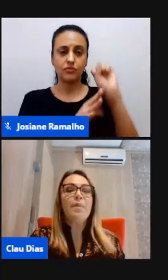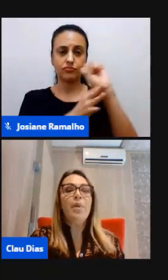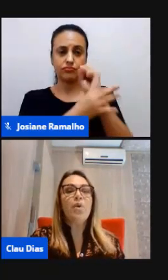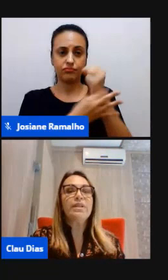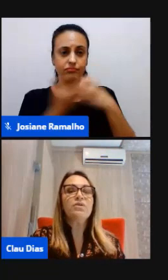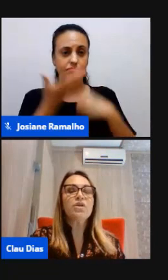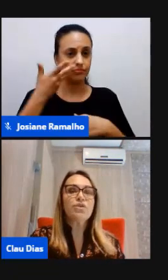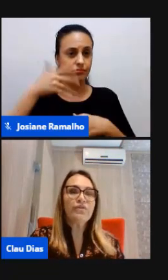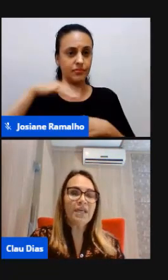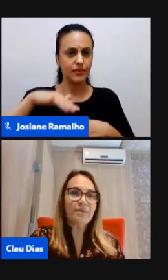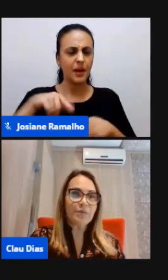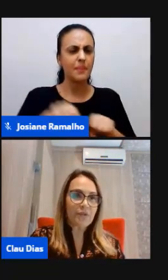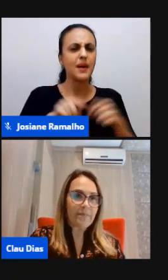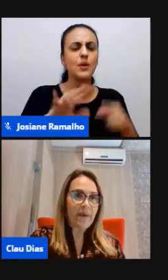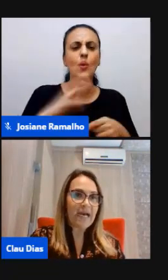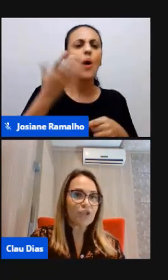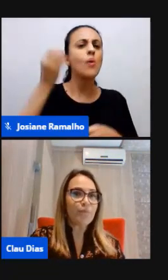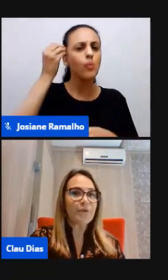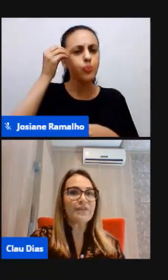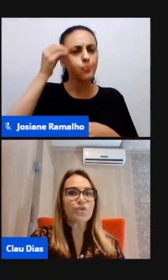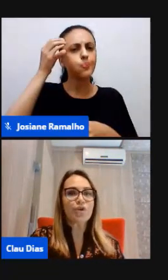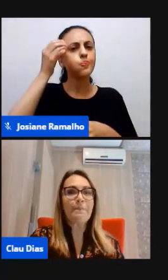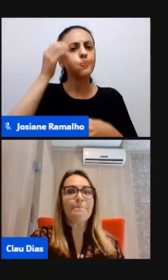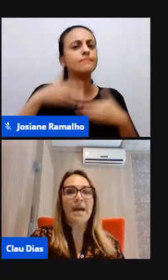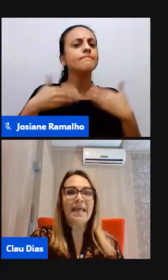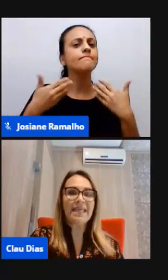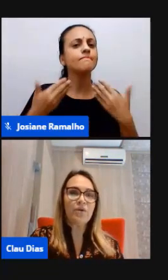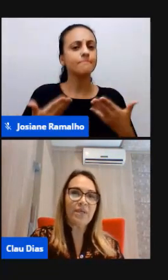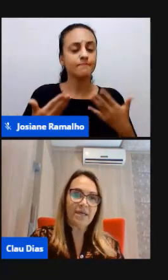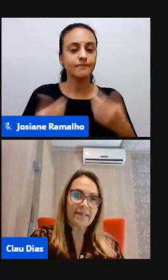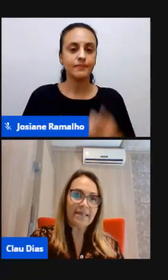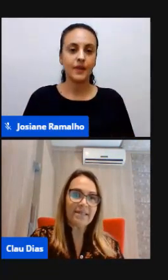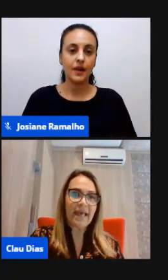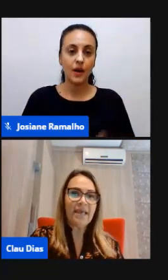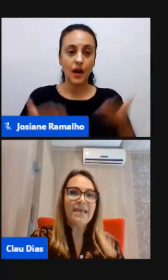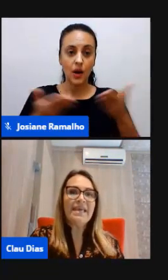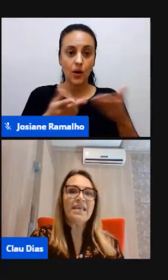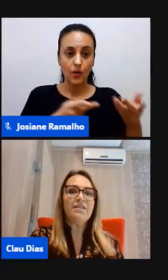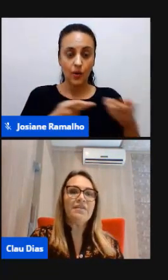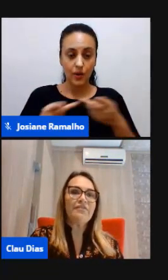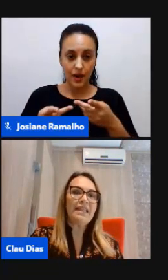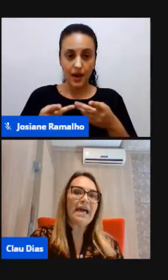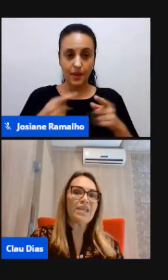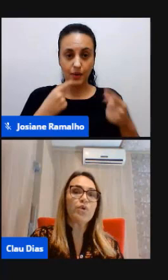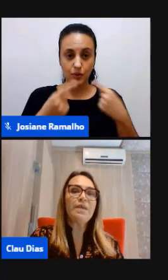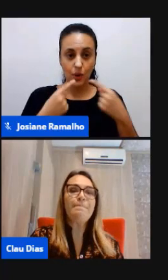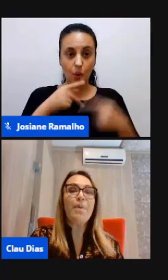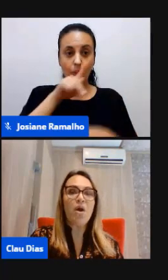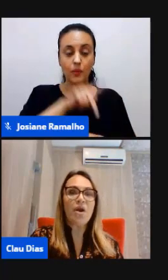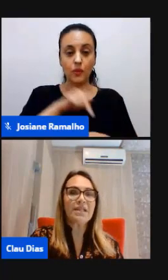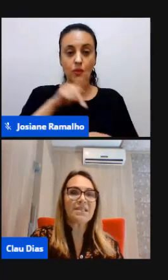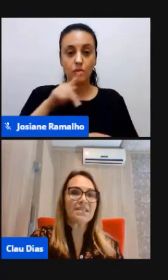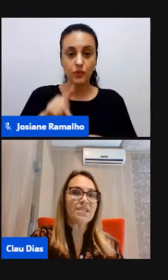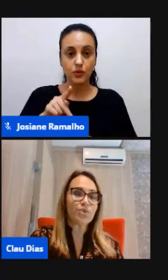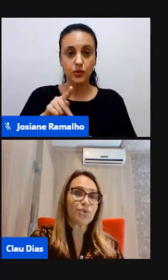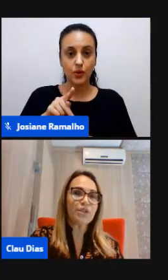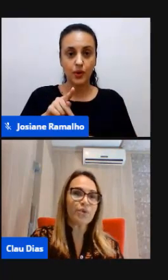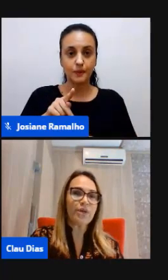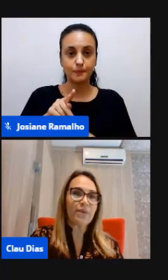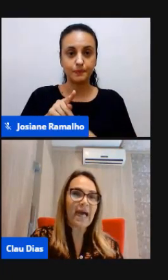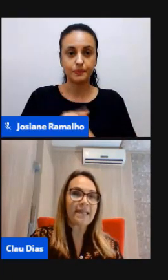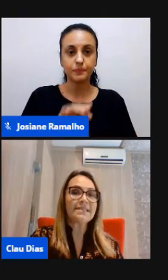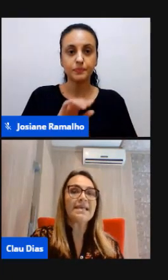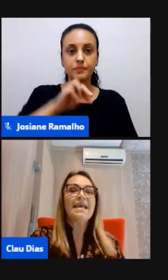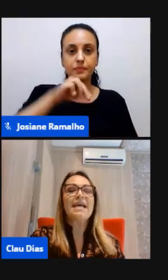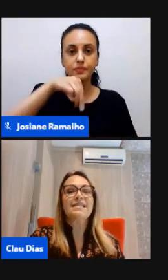é? Bom, então nós convidamos para o debate o professor Michael Young, né? Que ele vem falar que o que importa nas